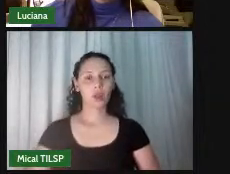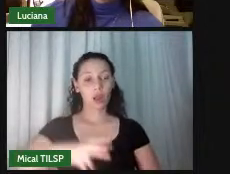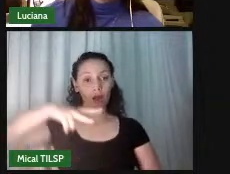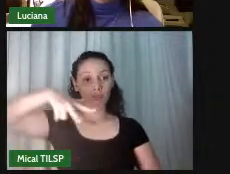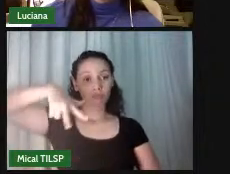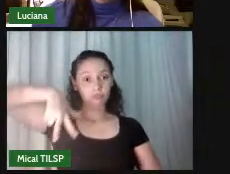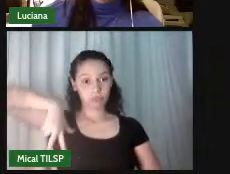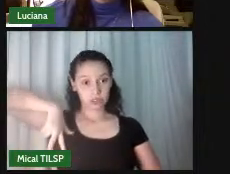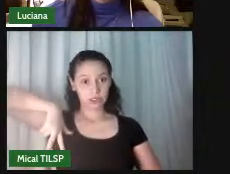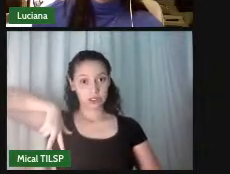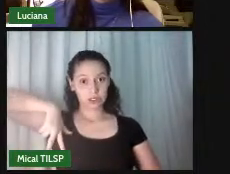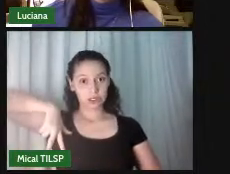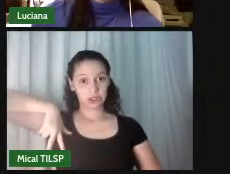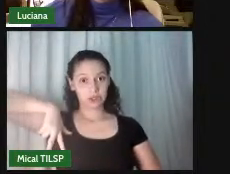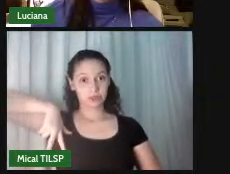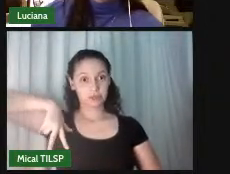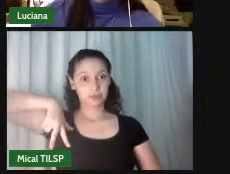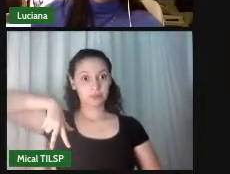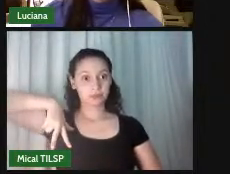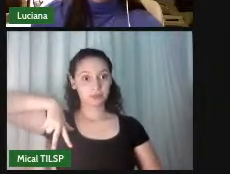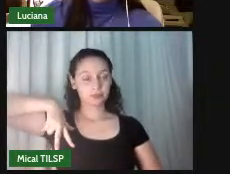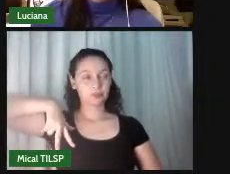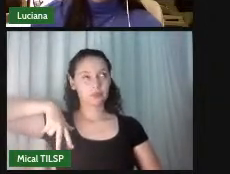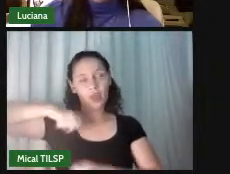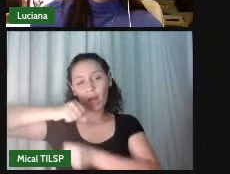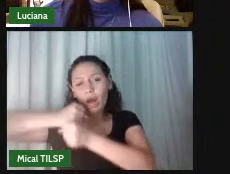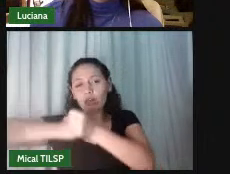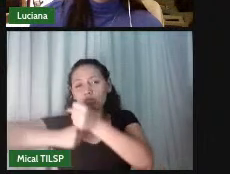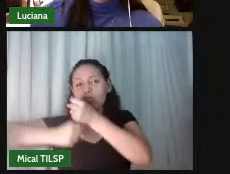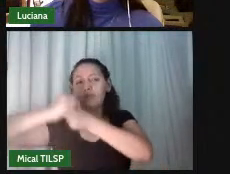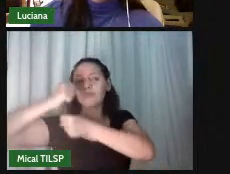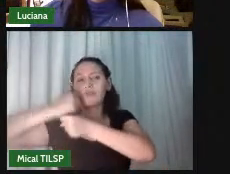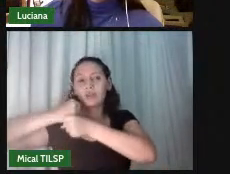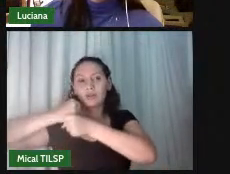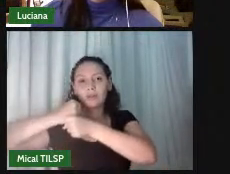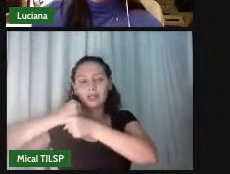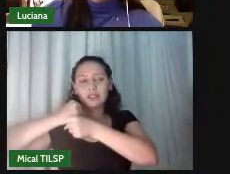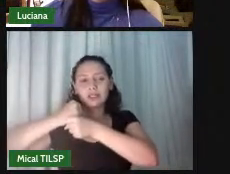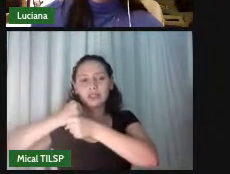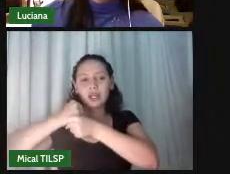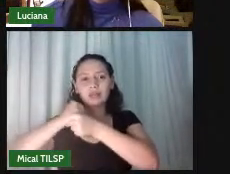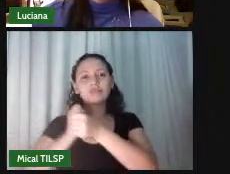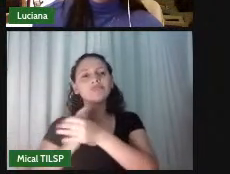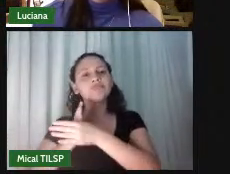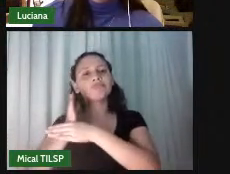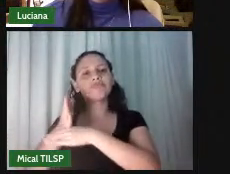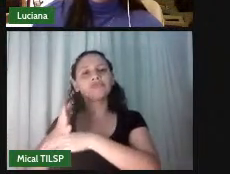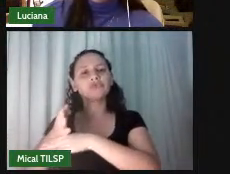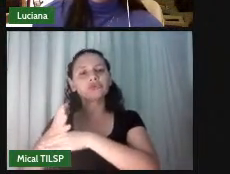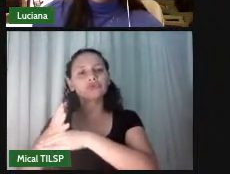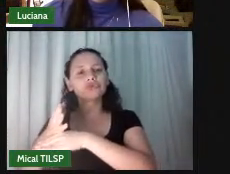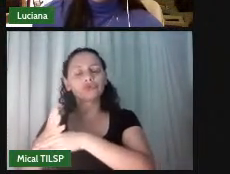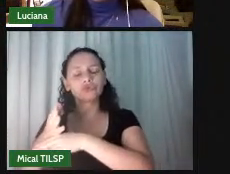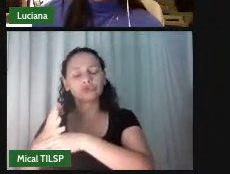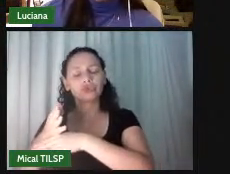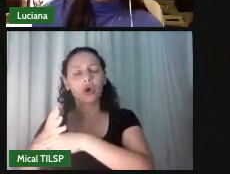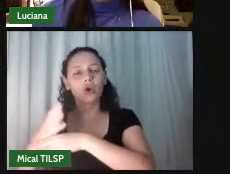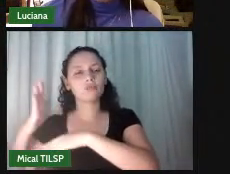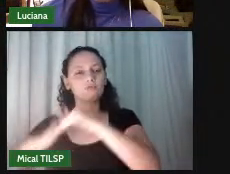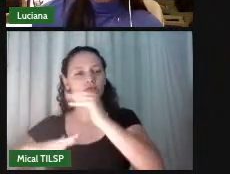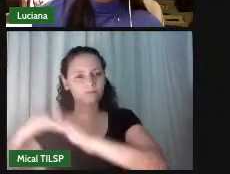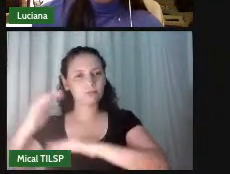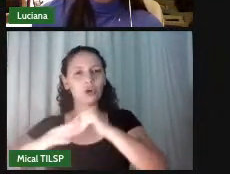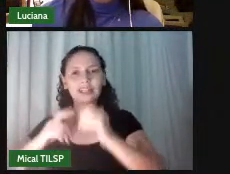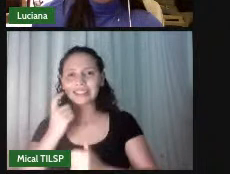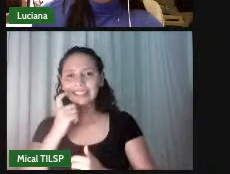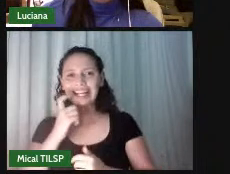paciente, ele, no final do ano passado, ok, ele procurou um determinado profissional aqui da cidade com uma